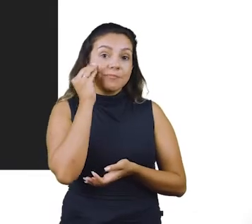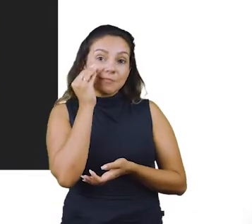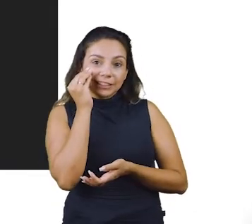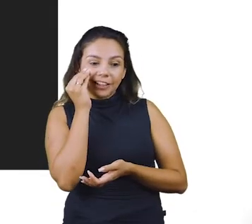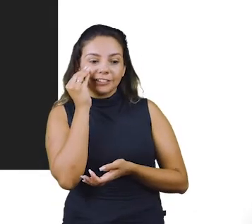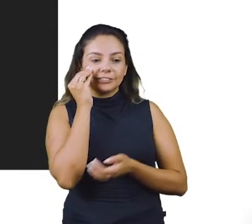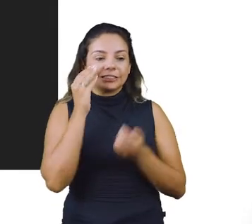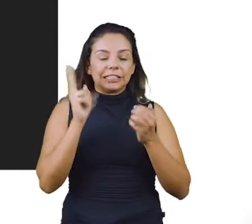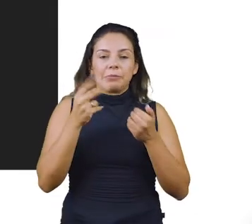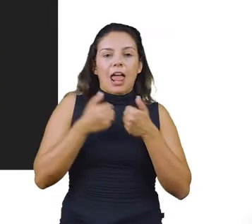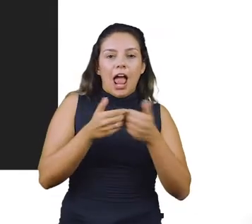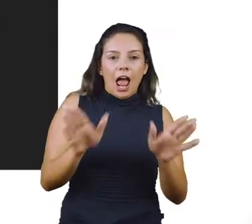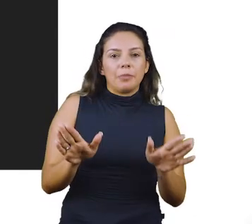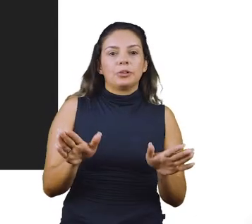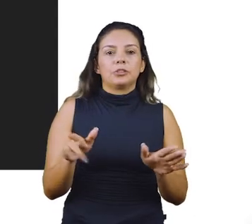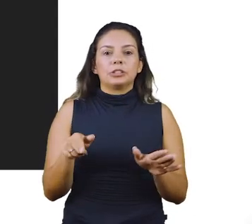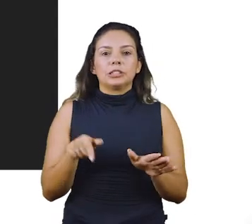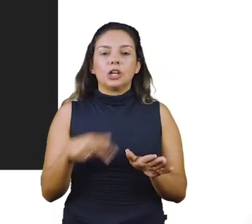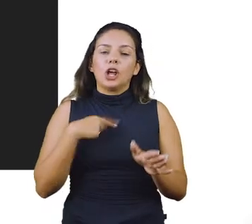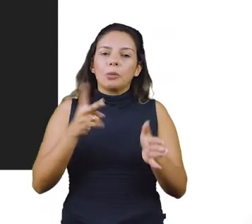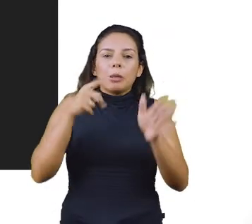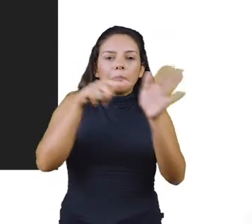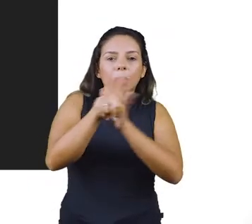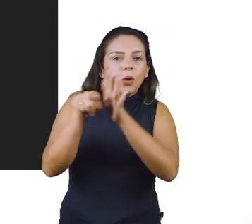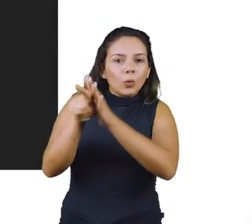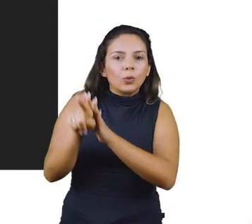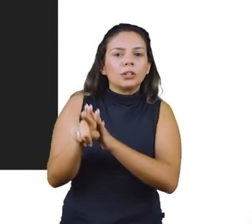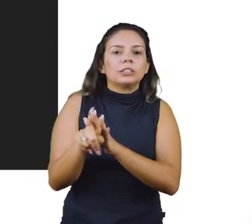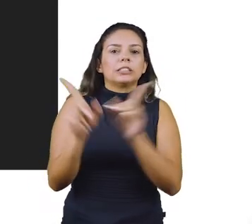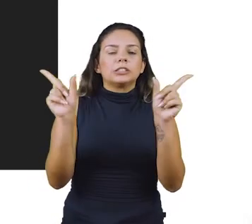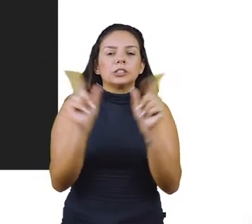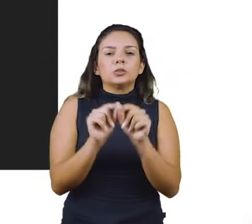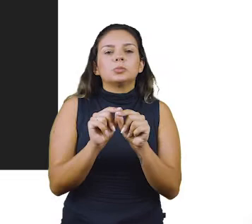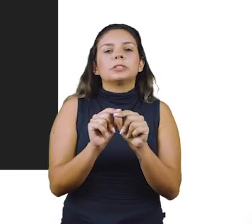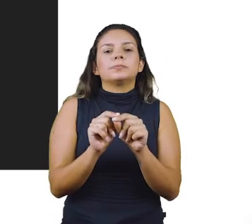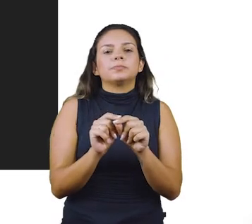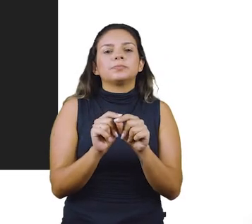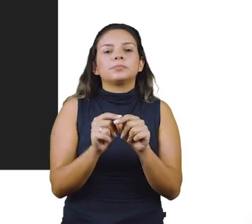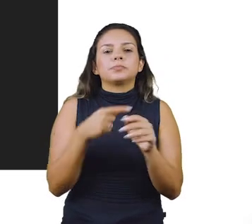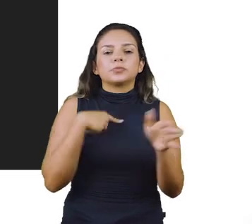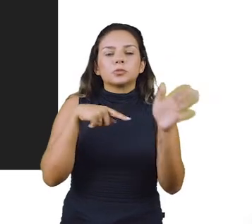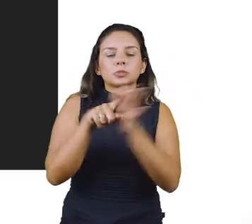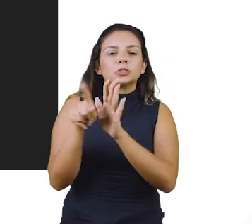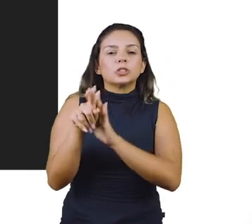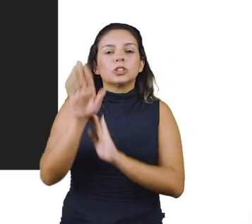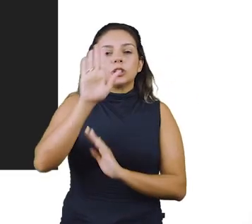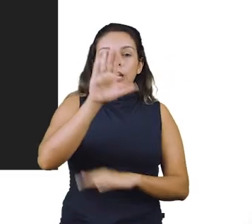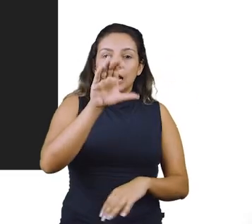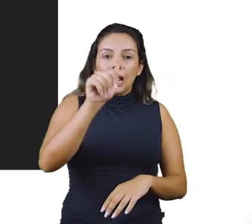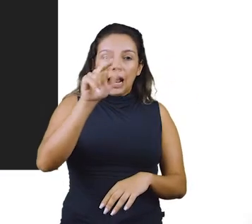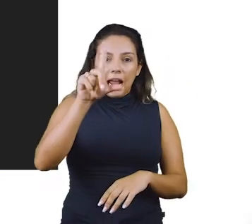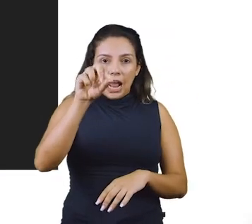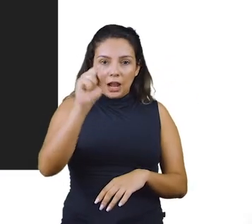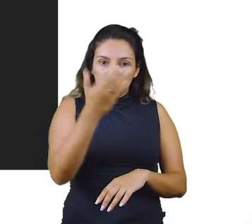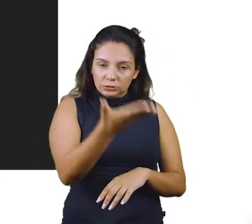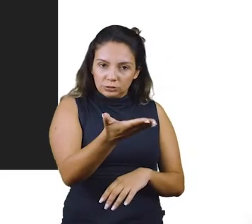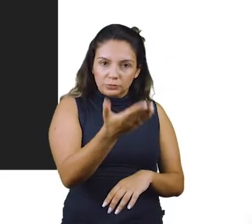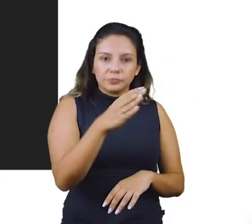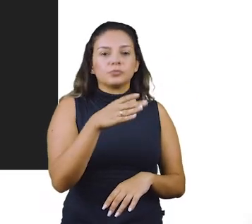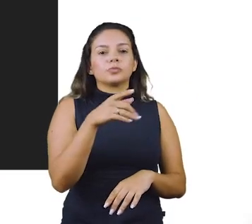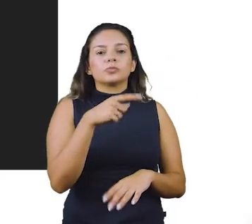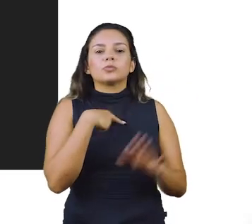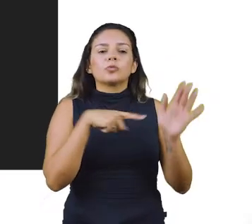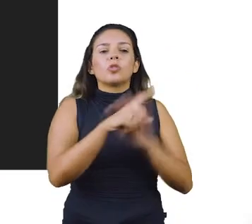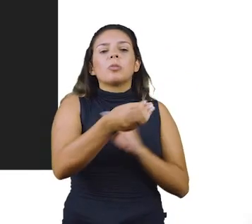gente abre sempre o papo com uma pergunta mais genérica, né? Vamos começar pelo Carlos Herculano. Carlinhos, como é que